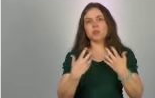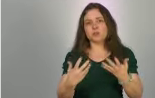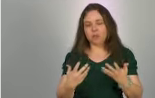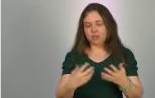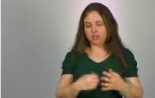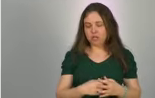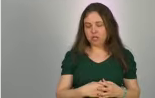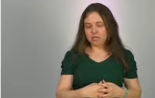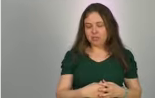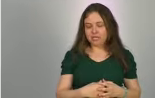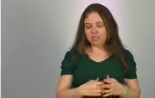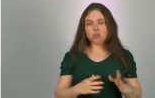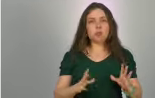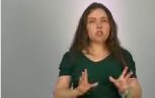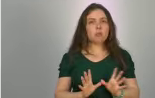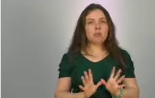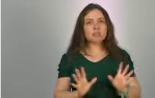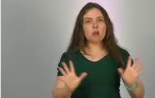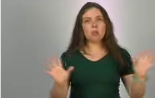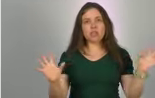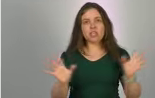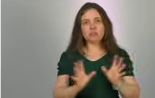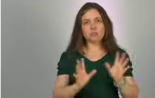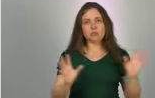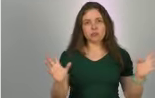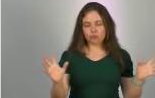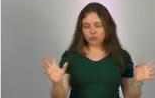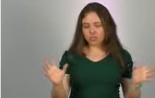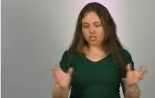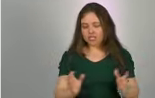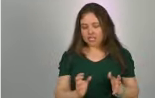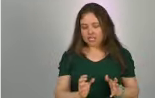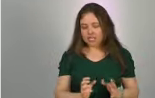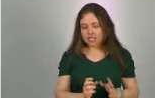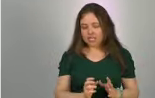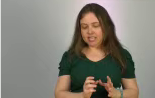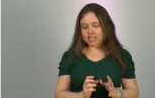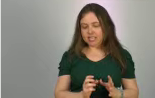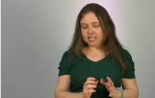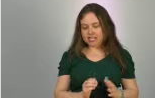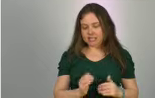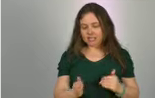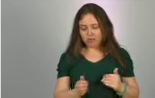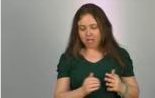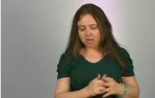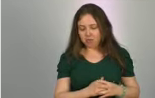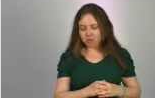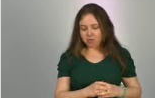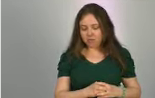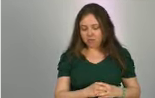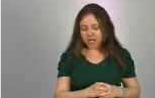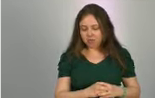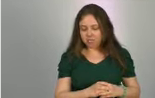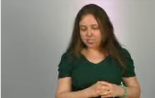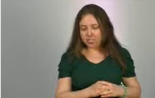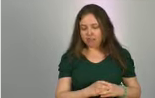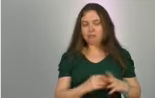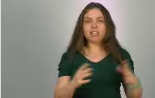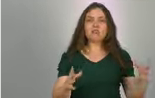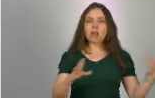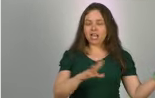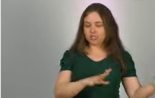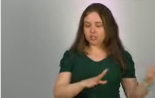interessante para mim pessoalmente mas a gente pode aumentar um pouquinho essa amplitude e aqui no gráfico é bem